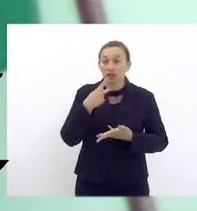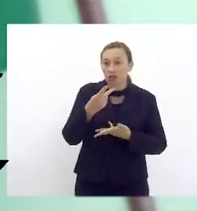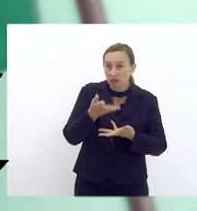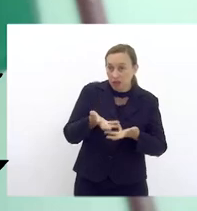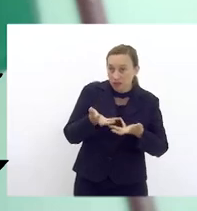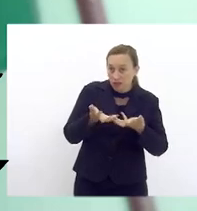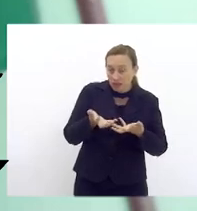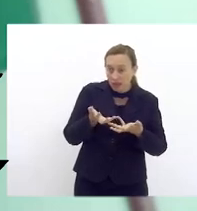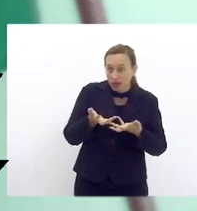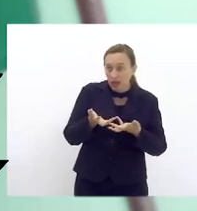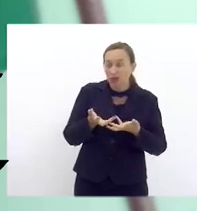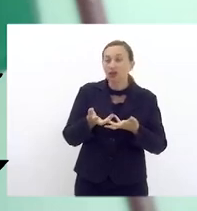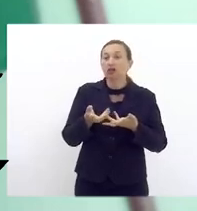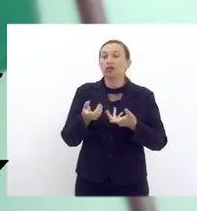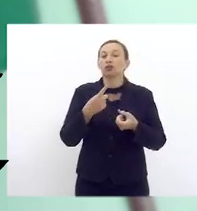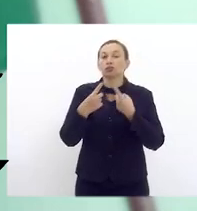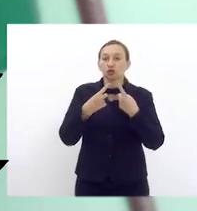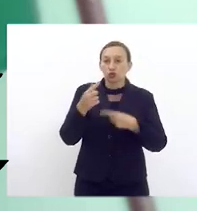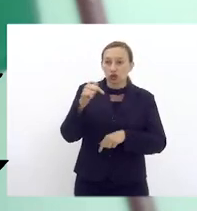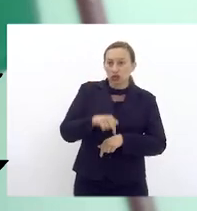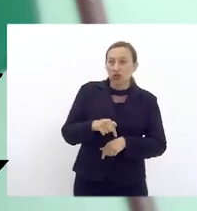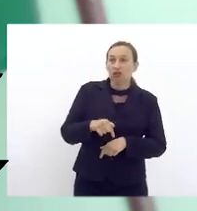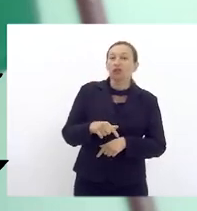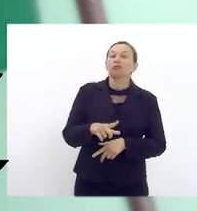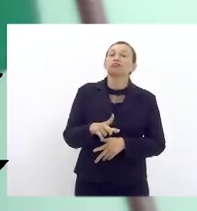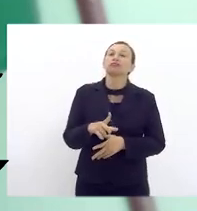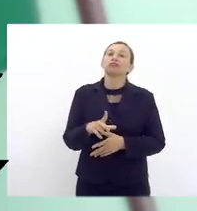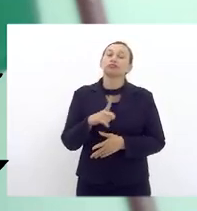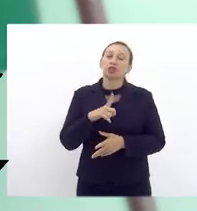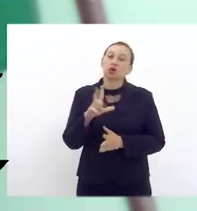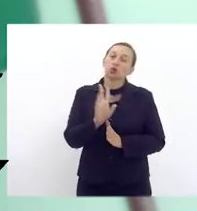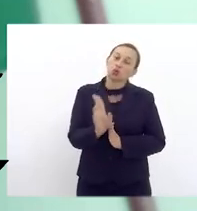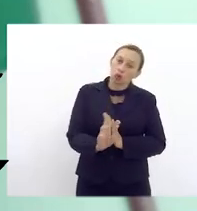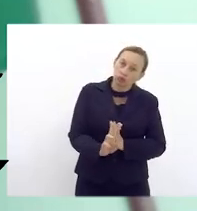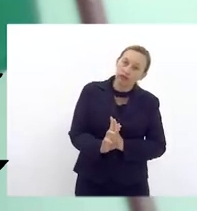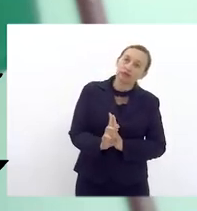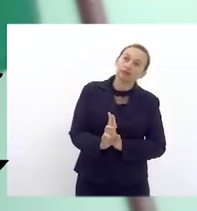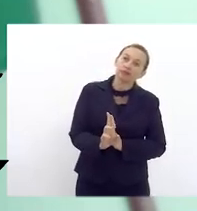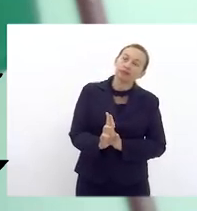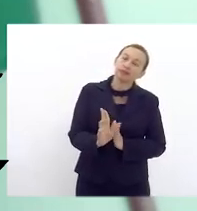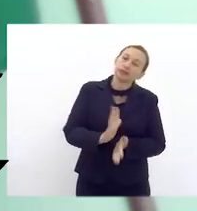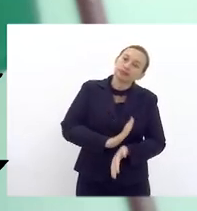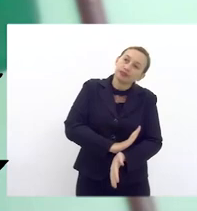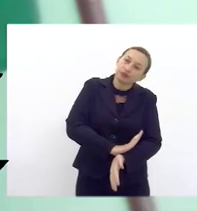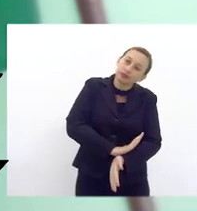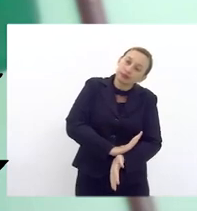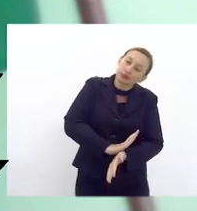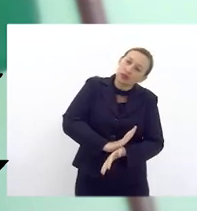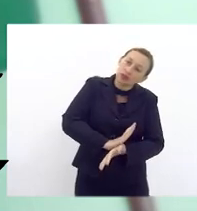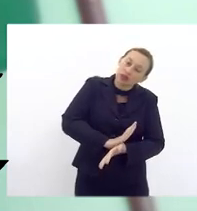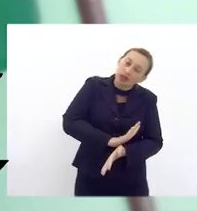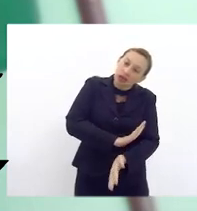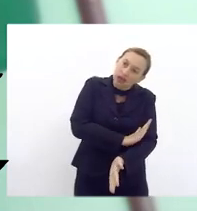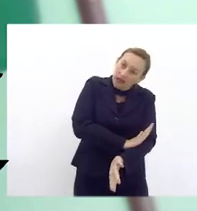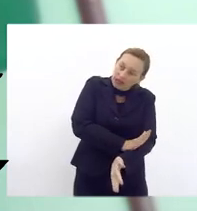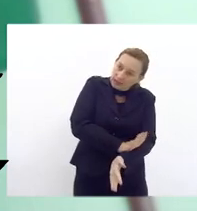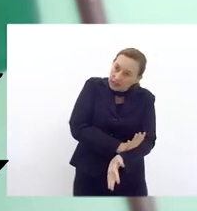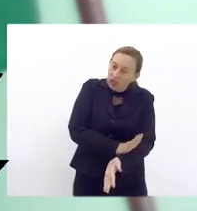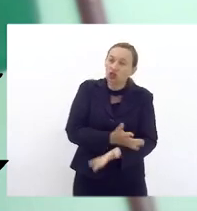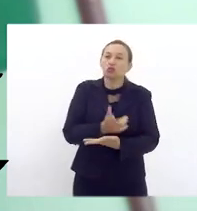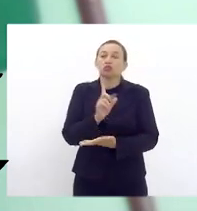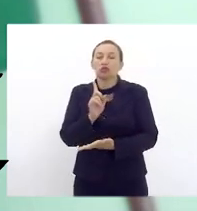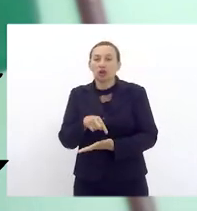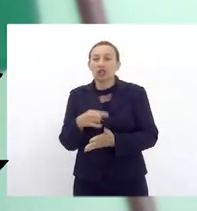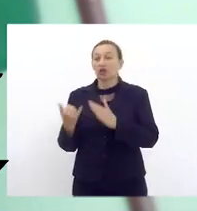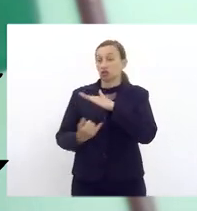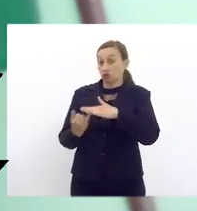como parte do que a gente está debatendo aqui e isso tem nome isso vendo uma de um racismo que é estrutural de um racismo que é